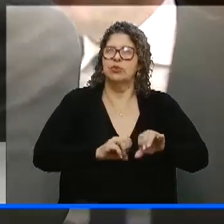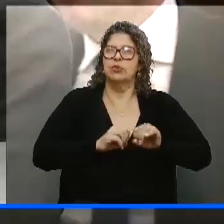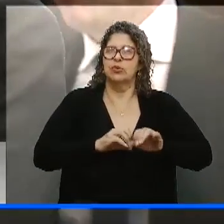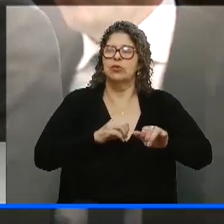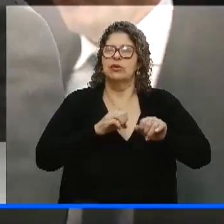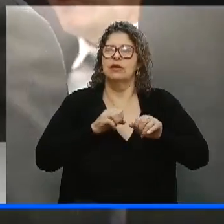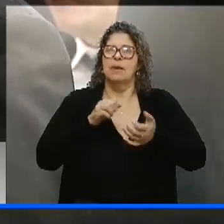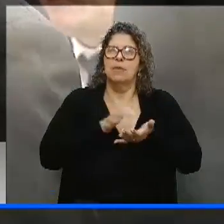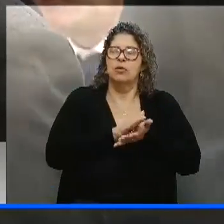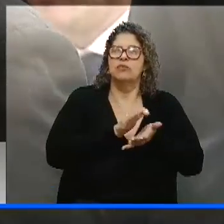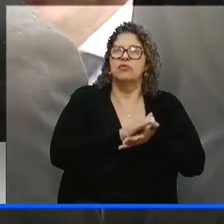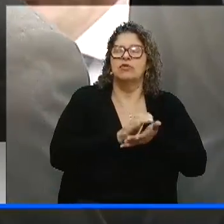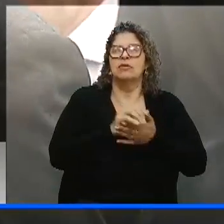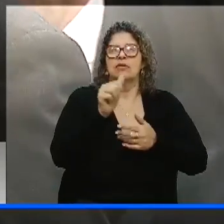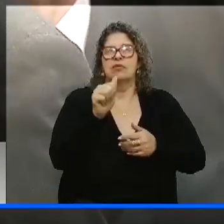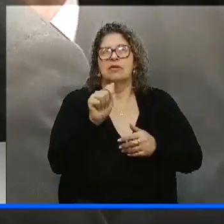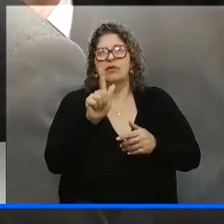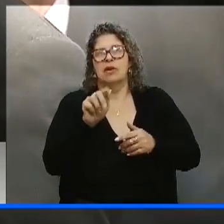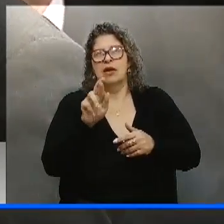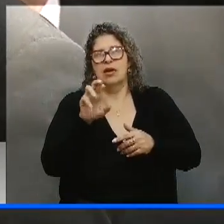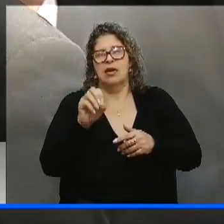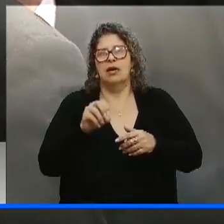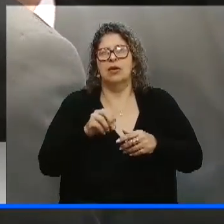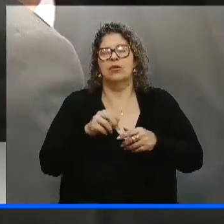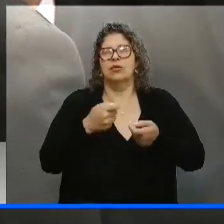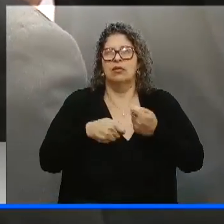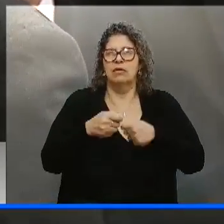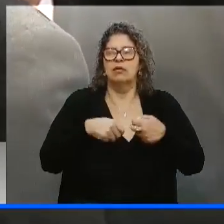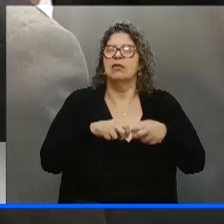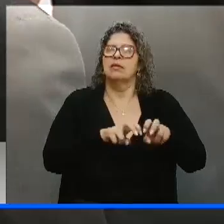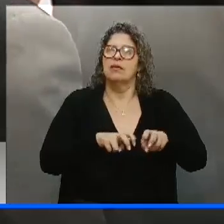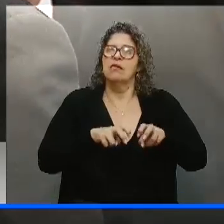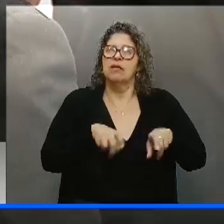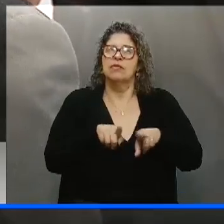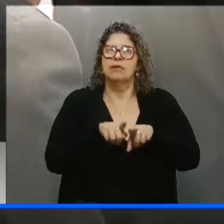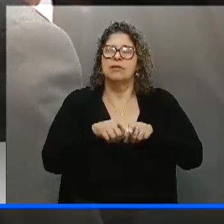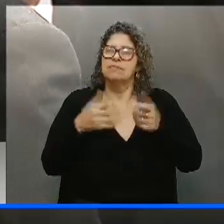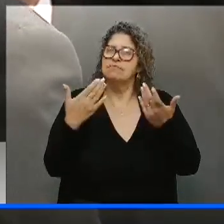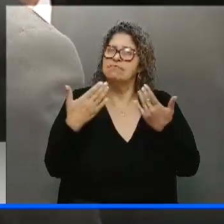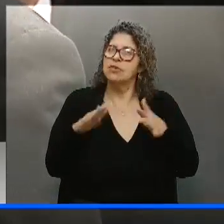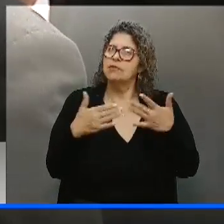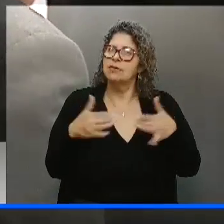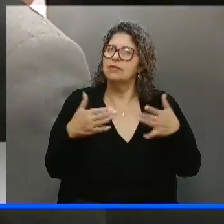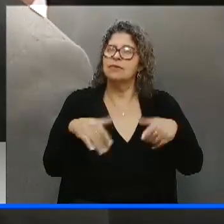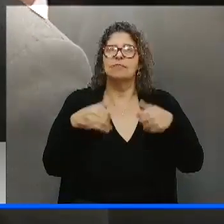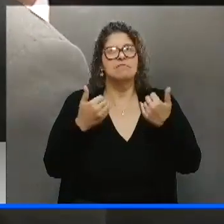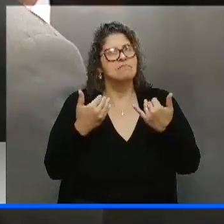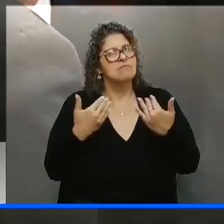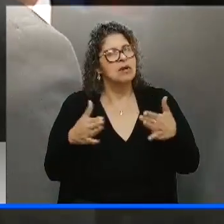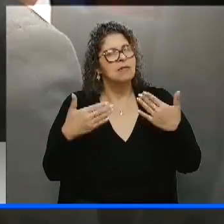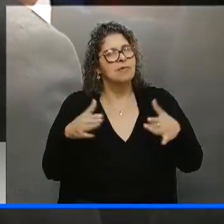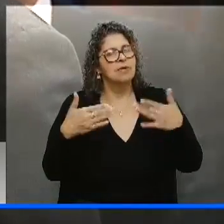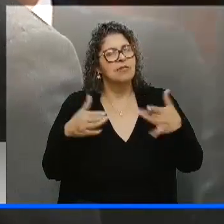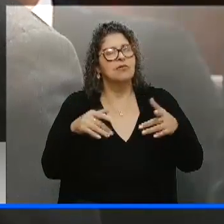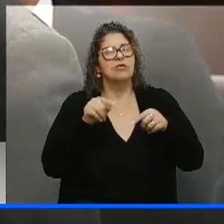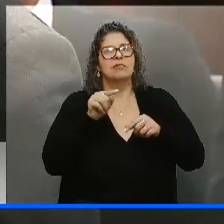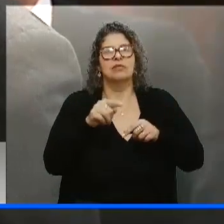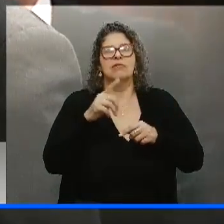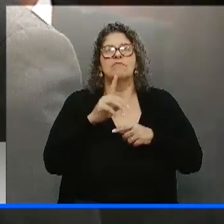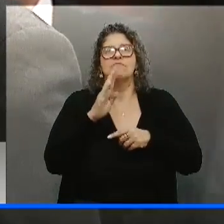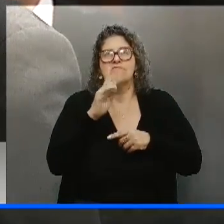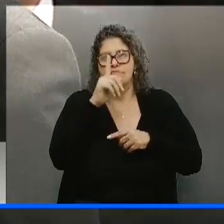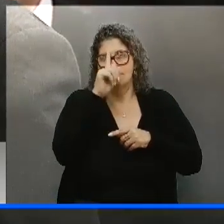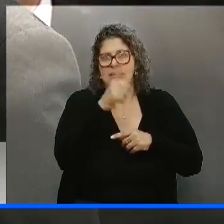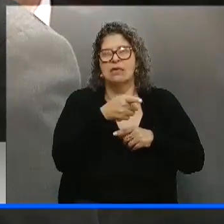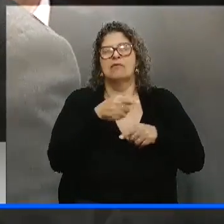produtividade do agronegócio enfim e por isso ele parabenizo aproveitando também para parabenizar o seu mandato que tem sido um mandato